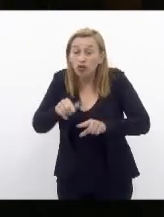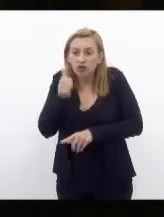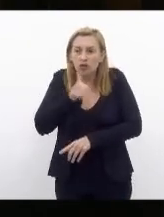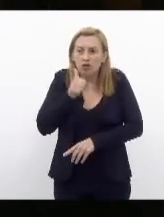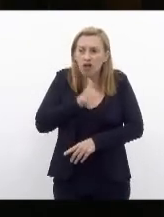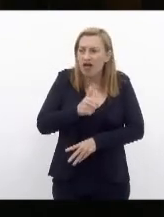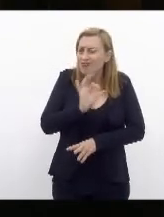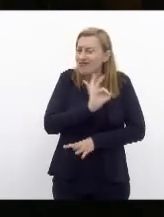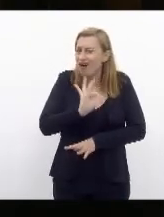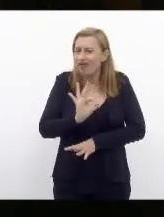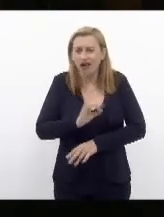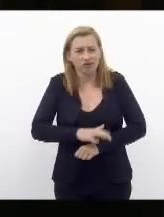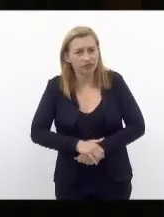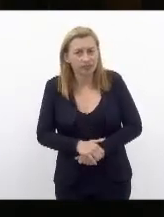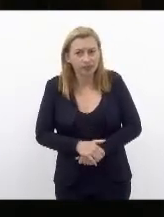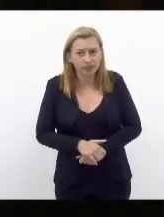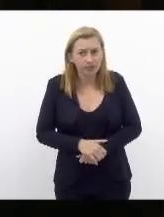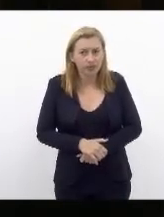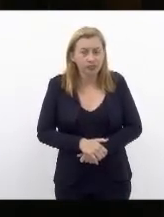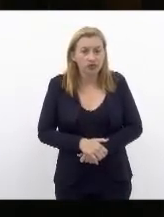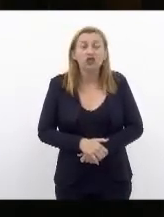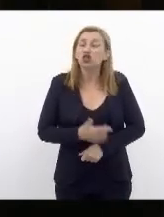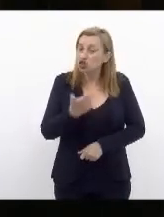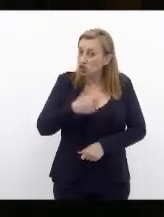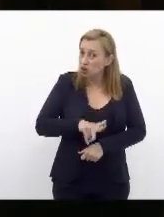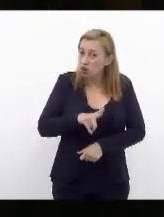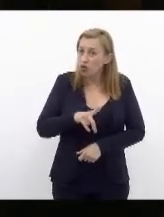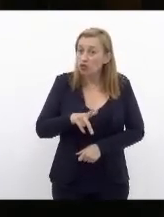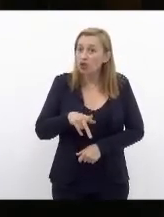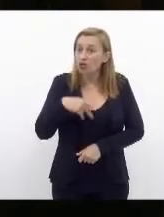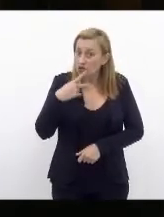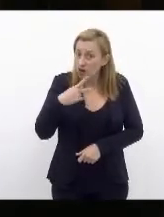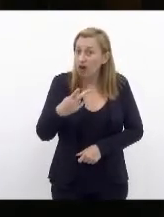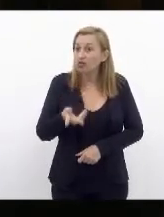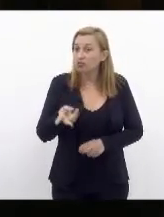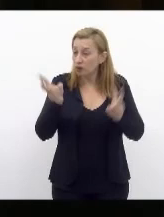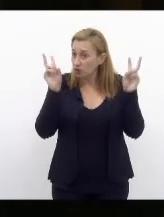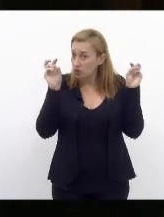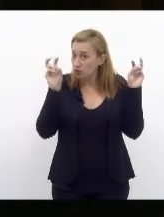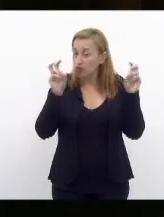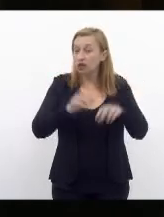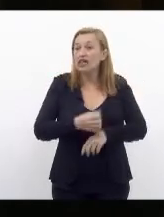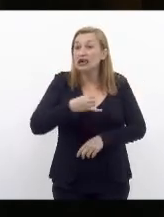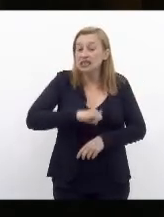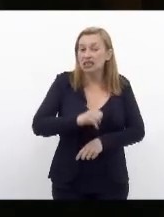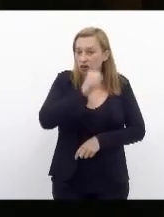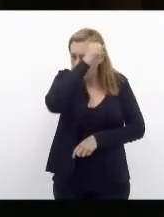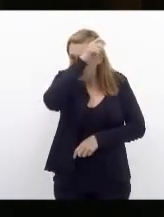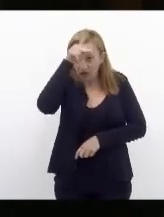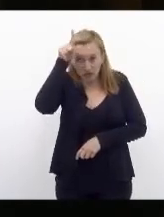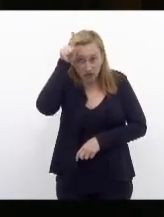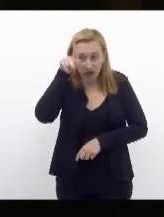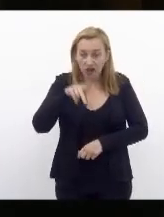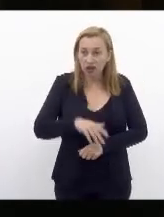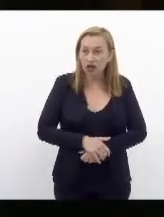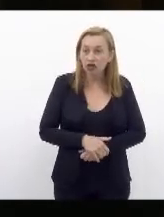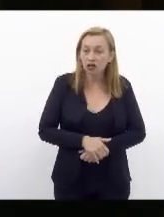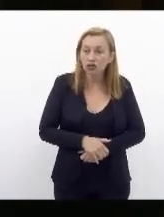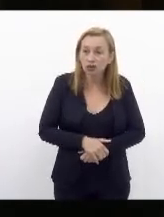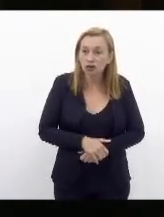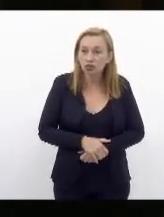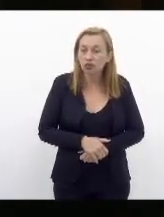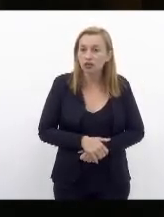mulher nenhuma. E mais uma vez eu insisto na tese. Se o prefeito se sentiu